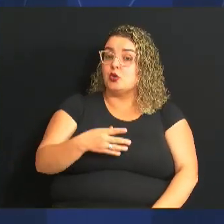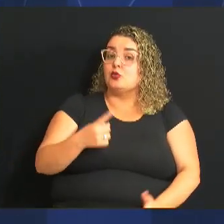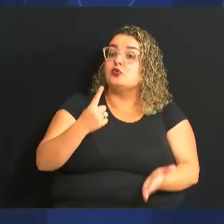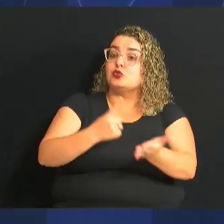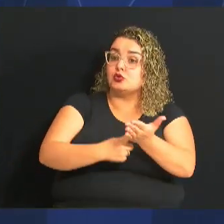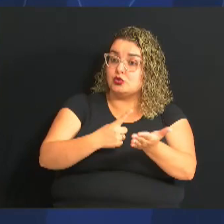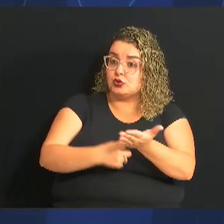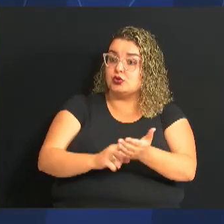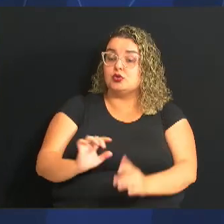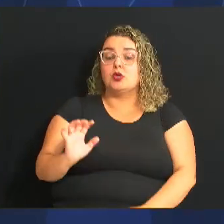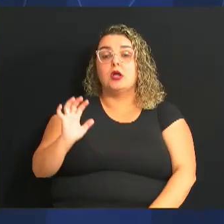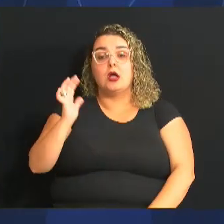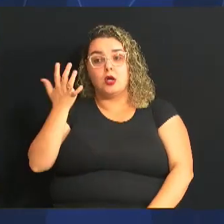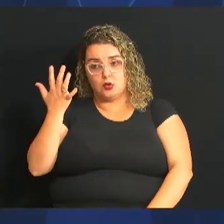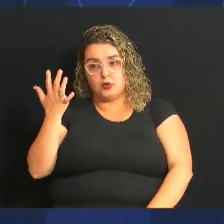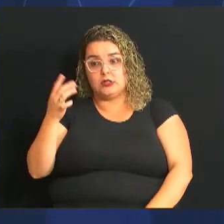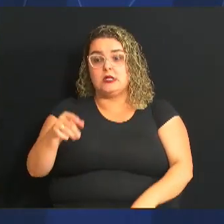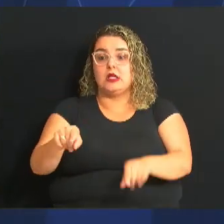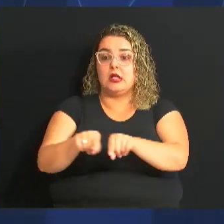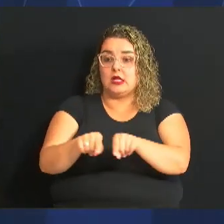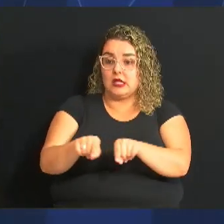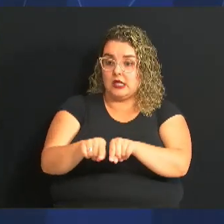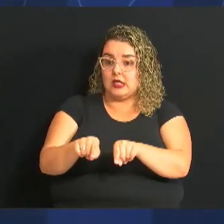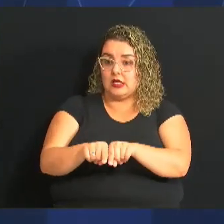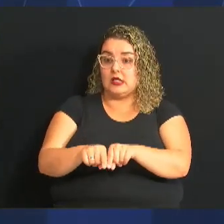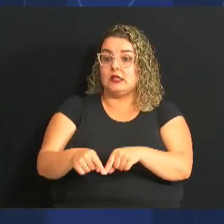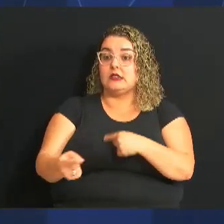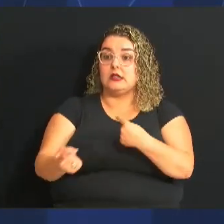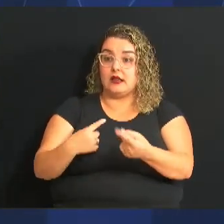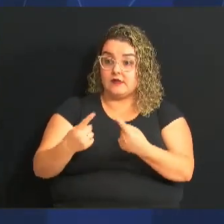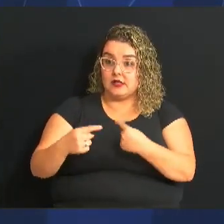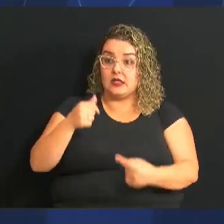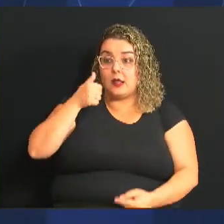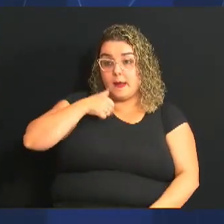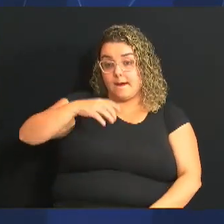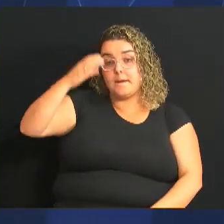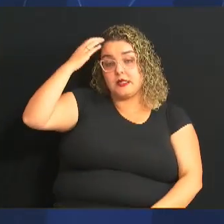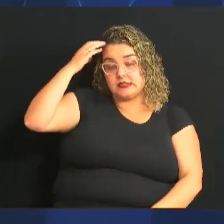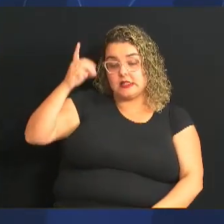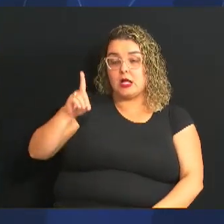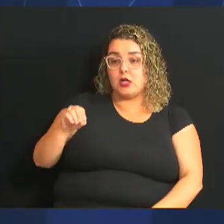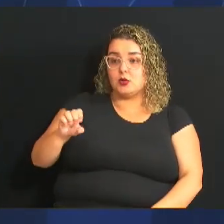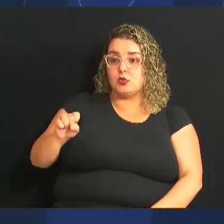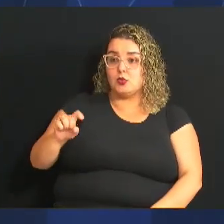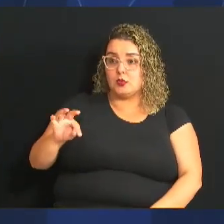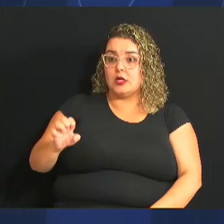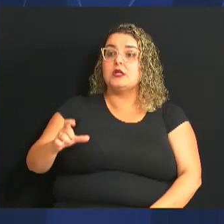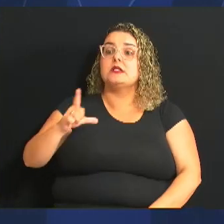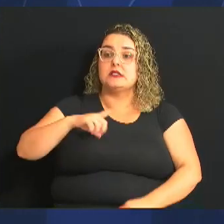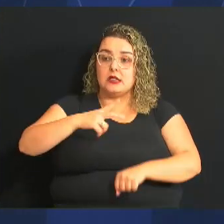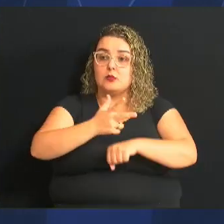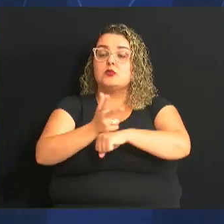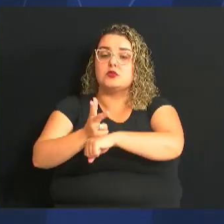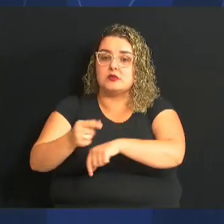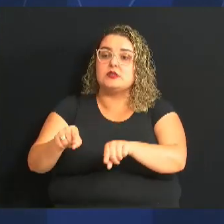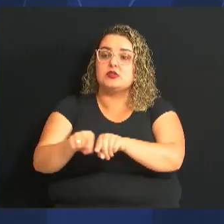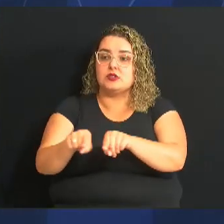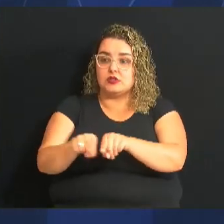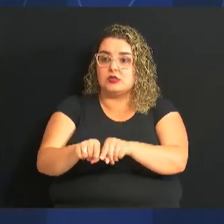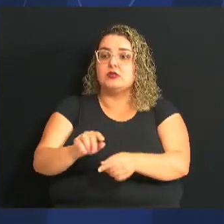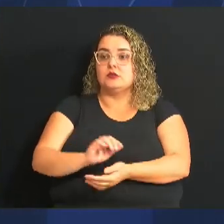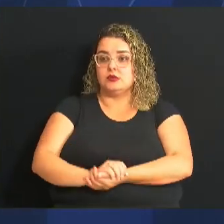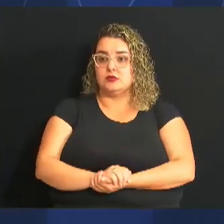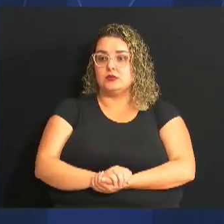que aconteceram também na Avenida Princesa do Oeste. Em outros pontos nós temos vídeos também